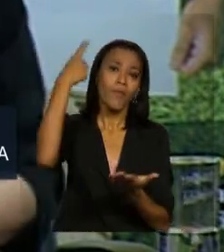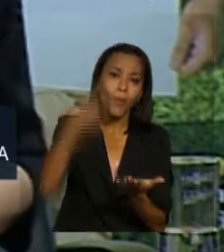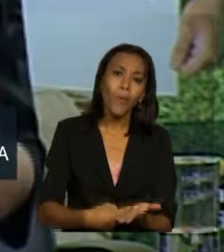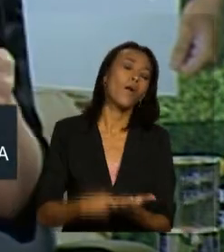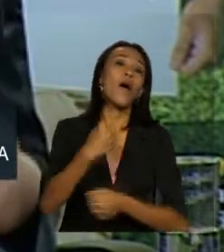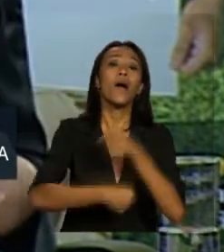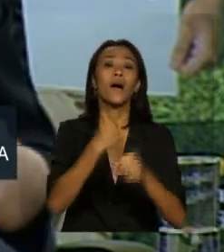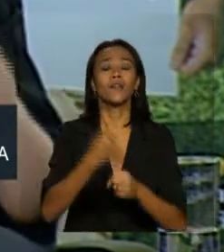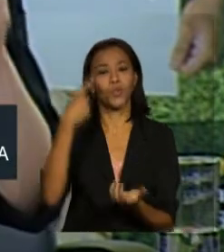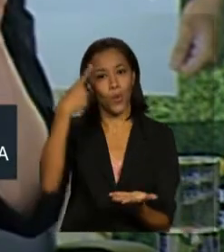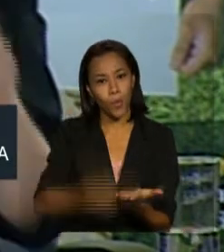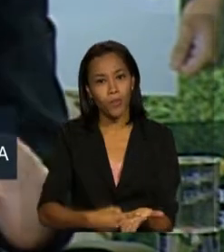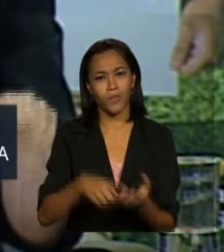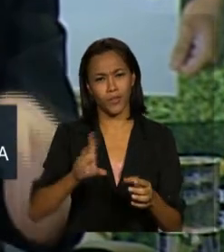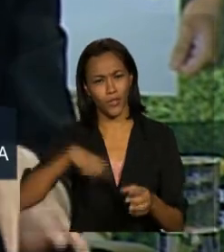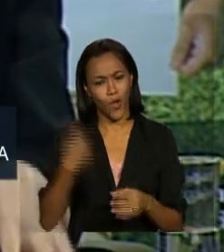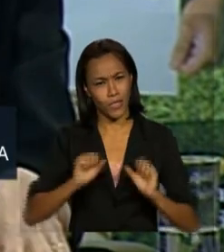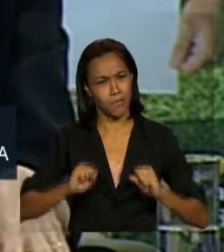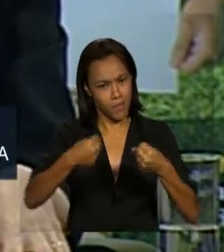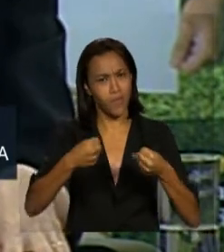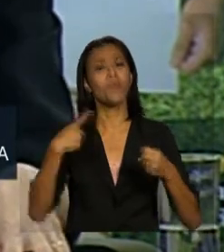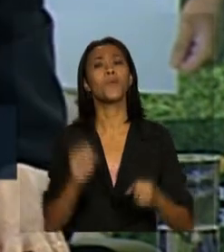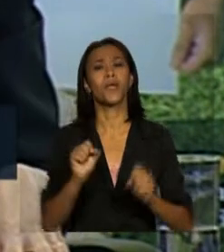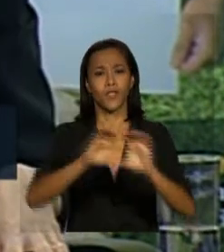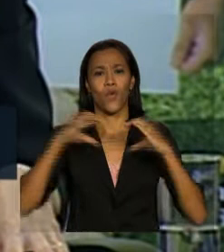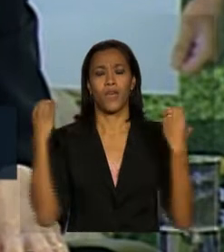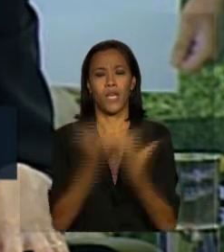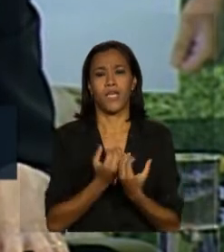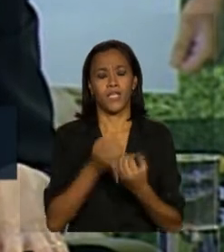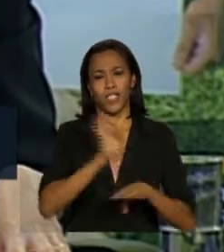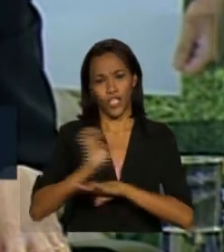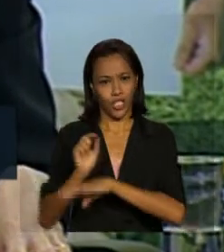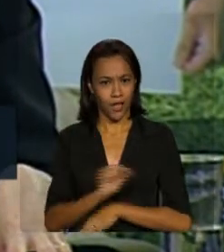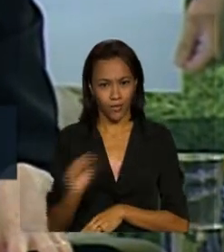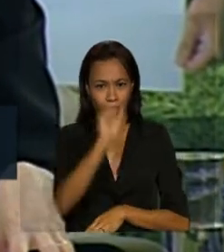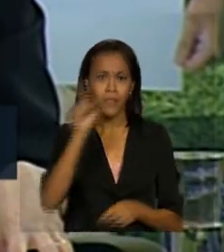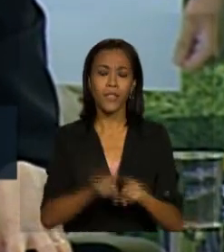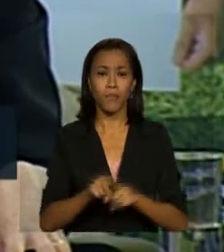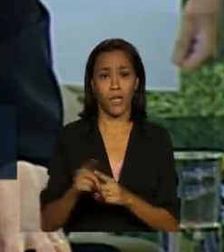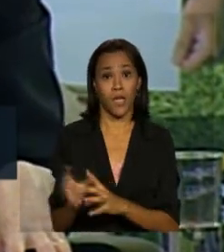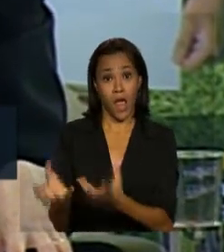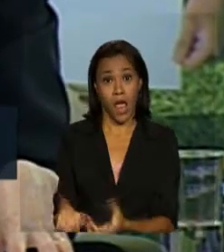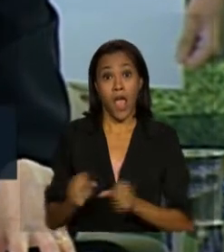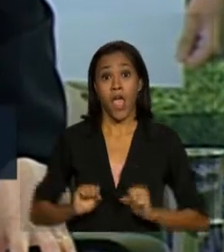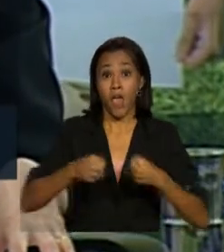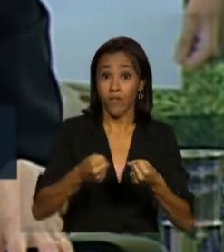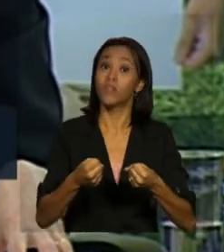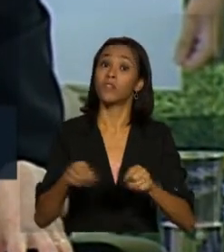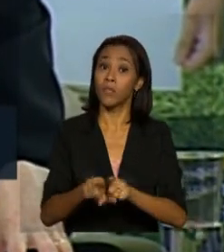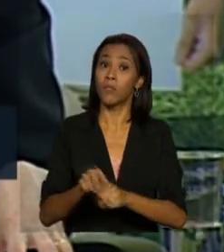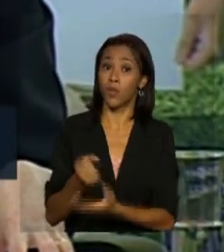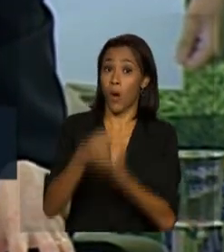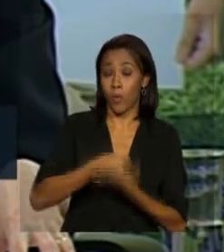Estamos muito empenhados de que nas conferências estaduais, reforçando o plano junto aos governadores, temos uma adesão